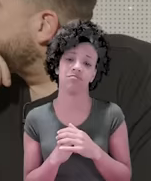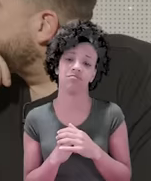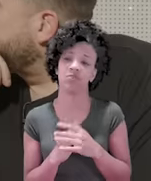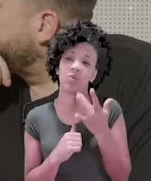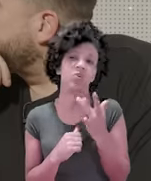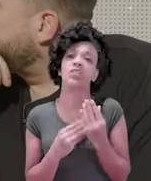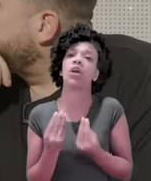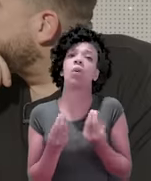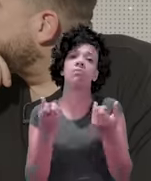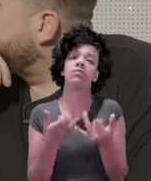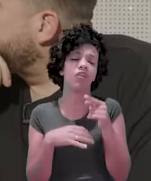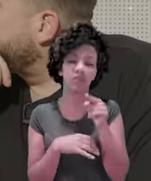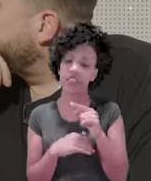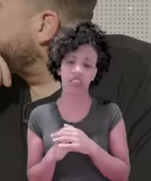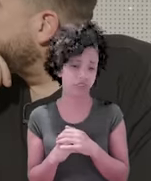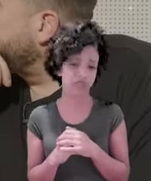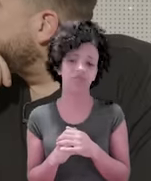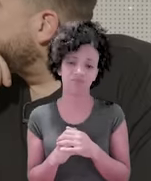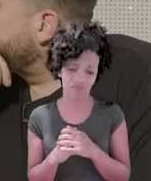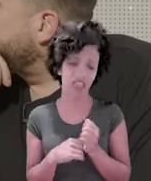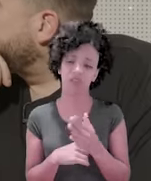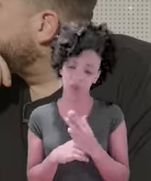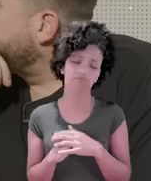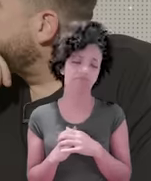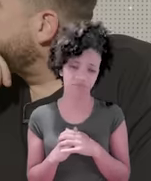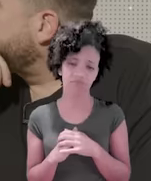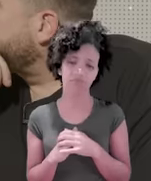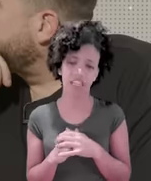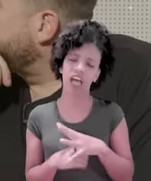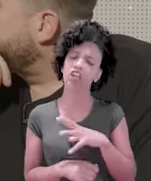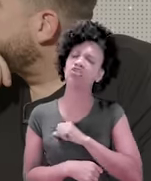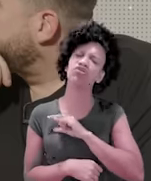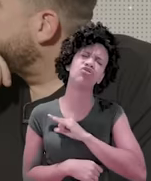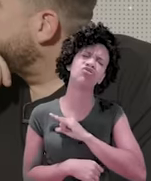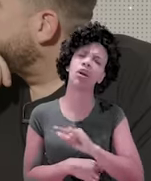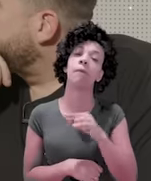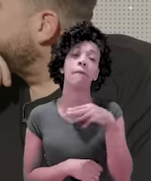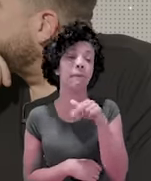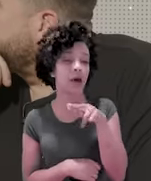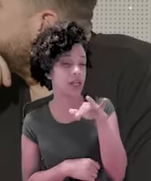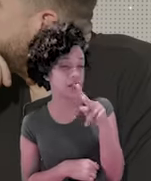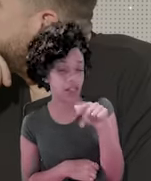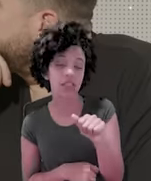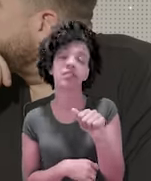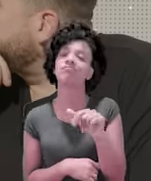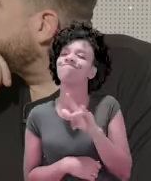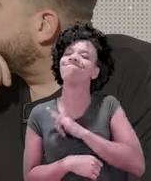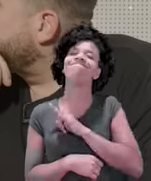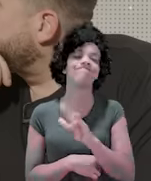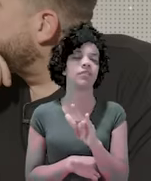o campeonato de Ricardo ser a forma é muito Olha acho muito